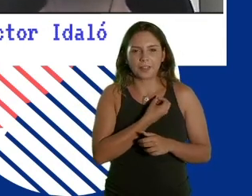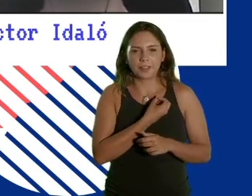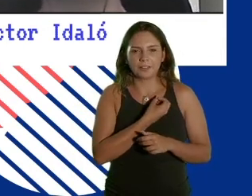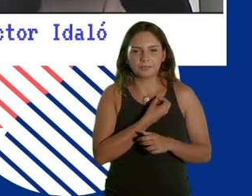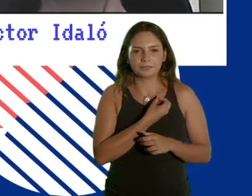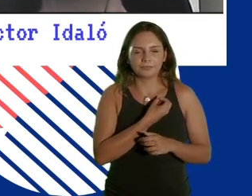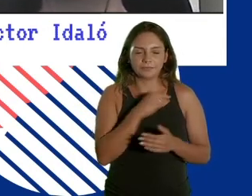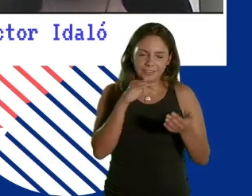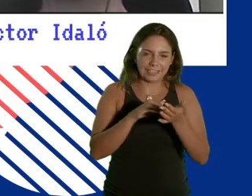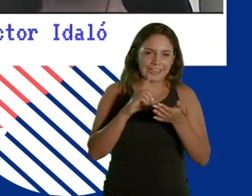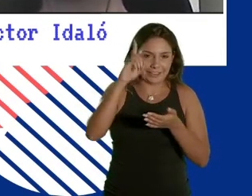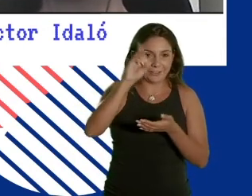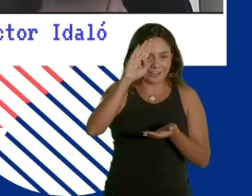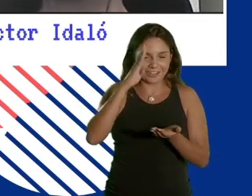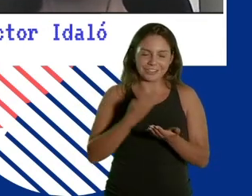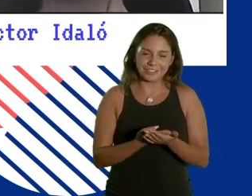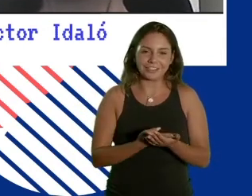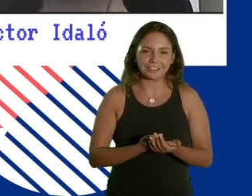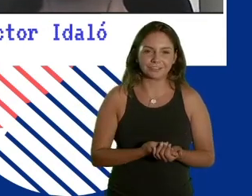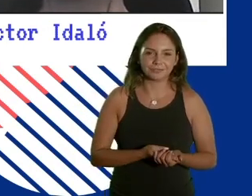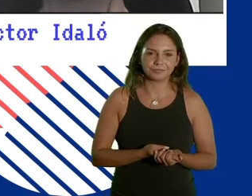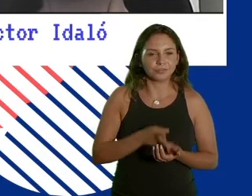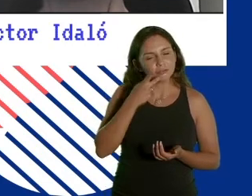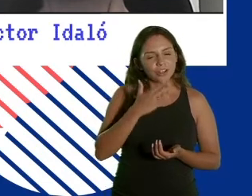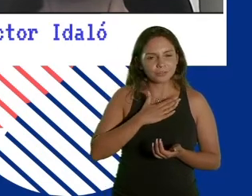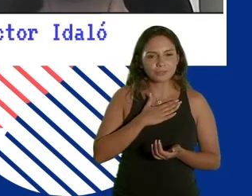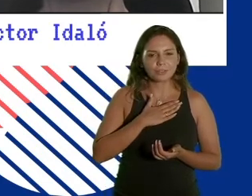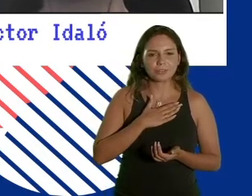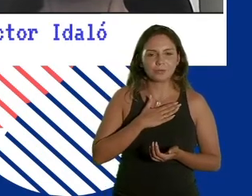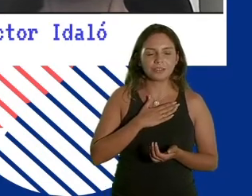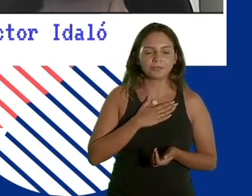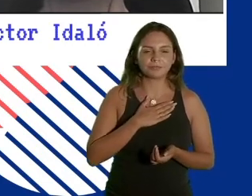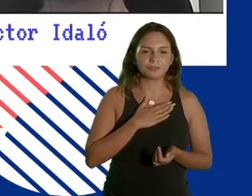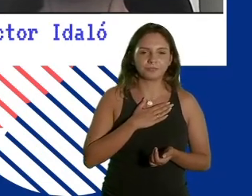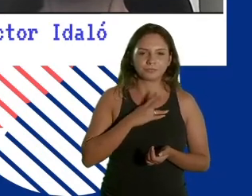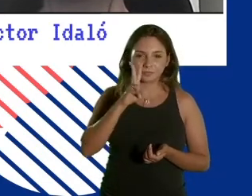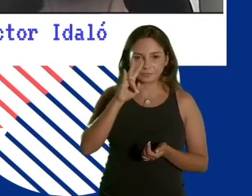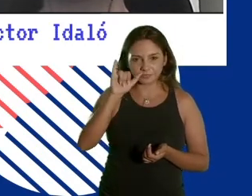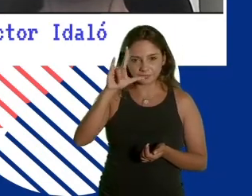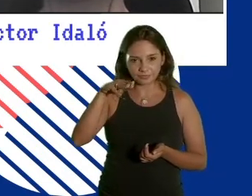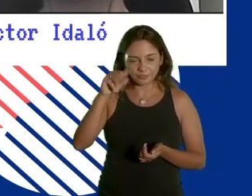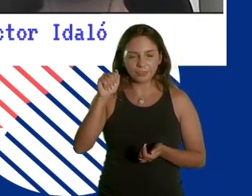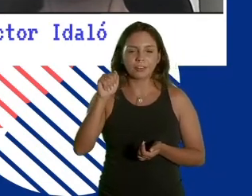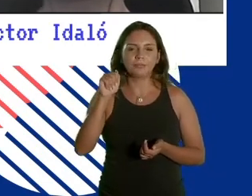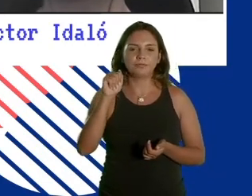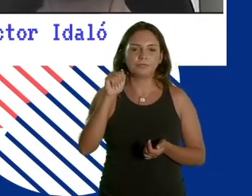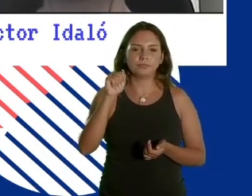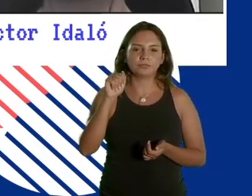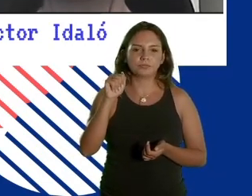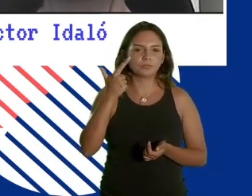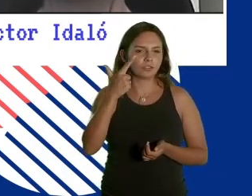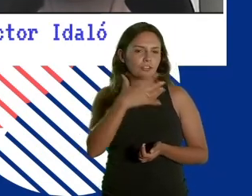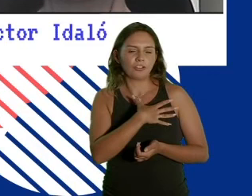que até Deus duvida. Então, eu falo de mim, que sou Vilma Cunha Duarte. Eu não